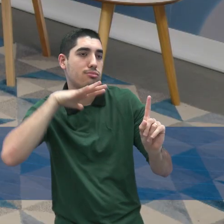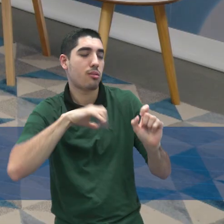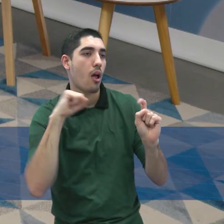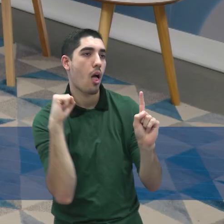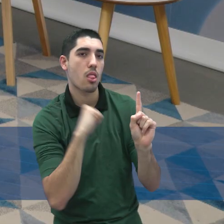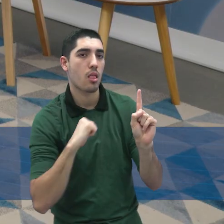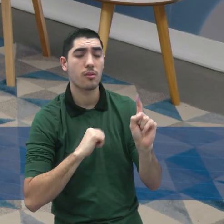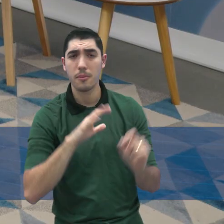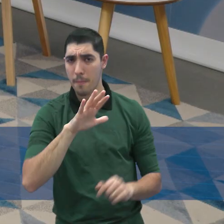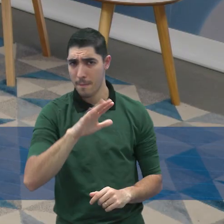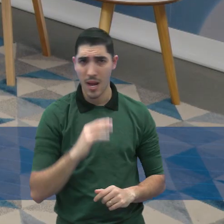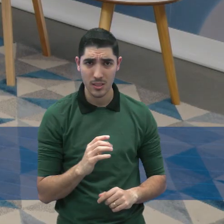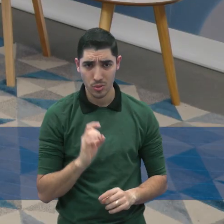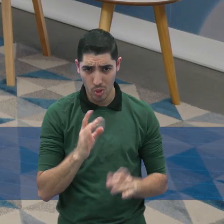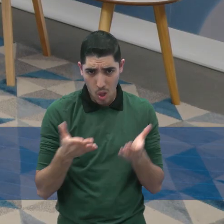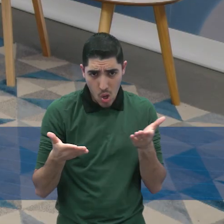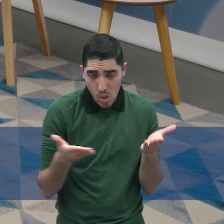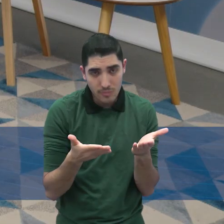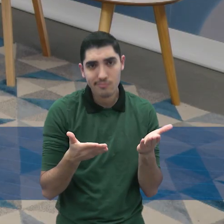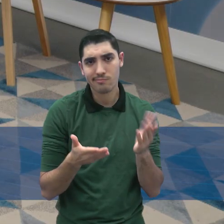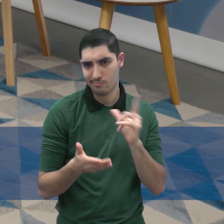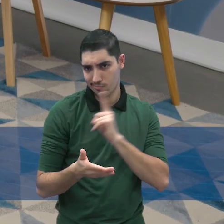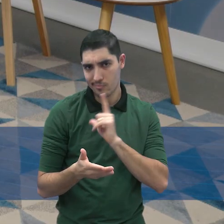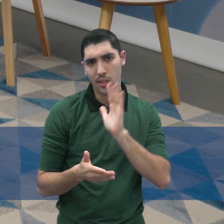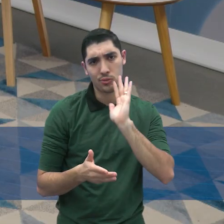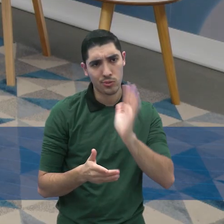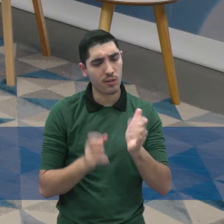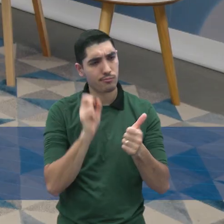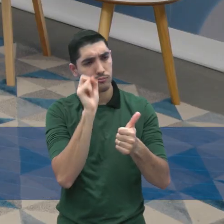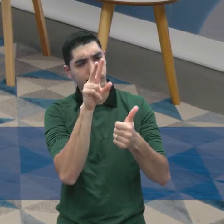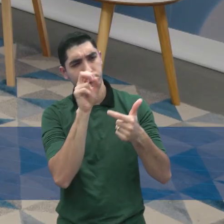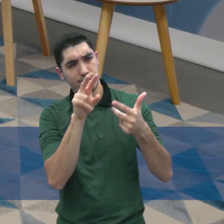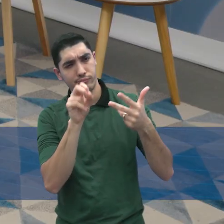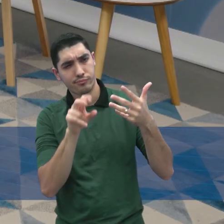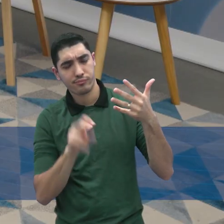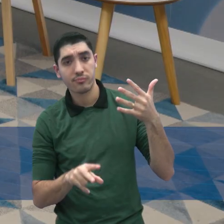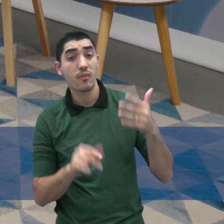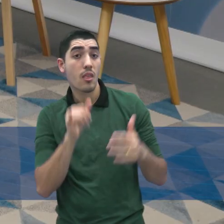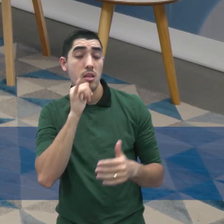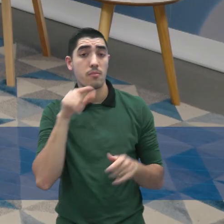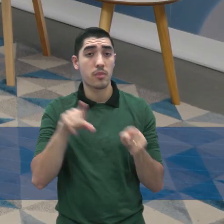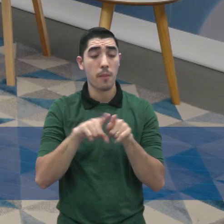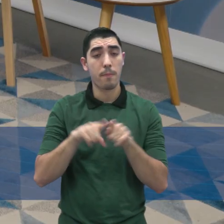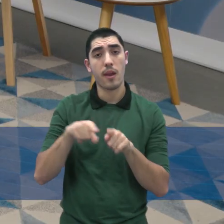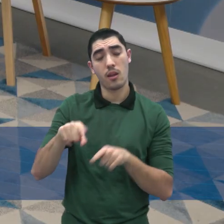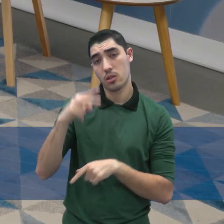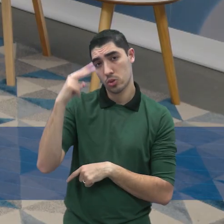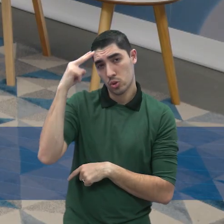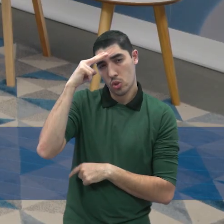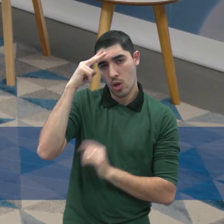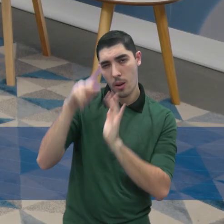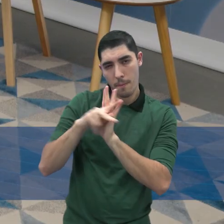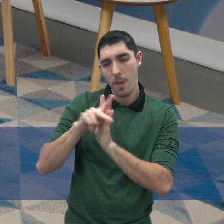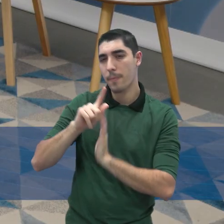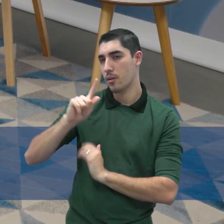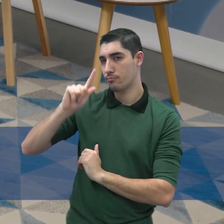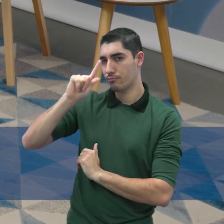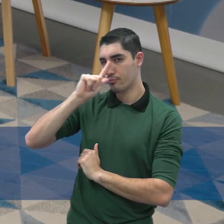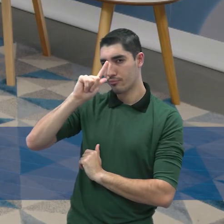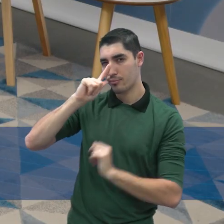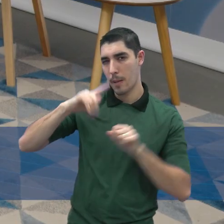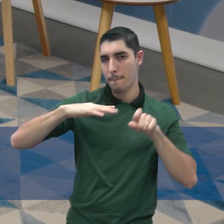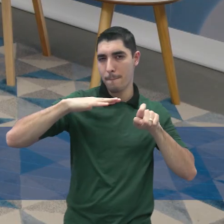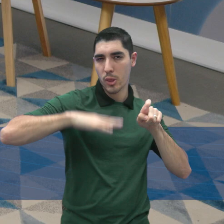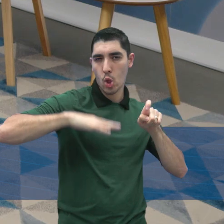Repito, não é de hoje, a gente tem exemplos, né, na própria mitologia grega dessa paixão ao